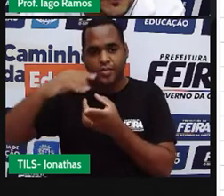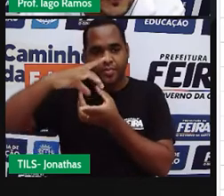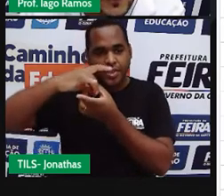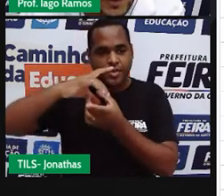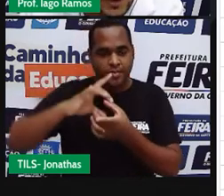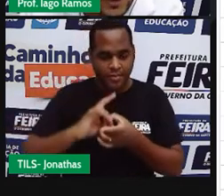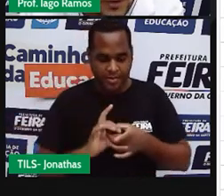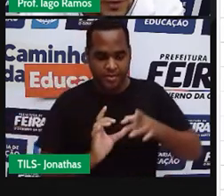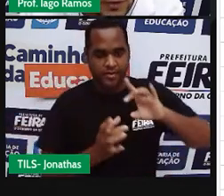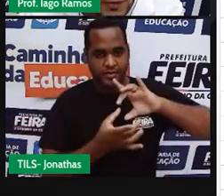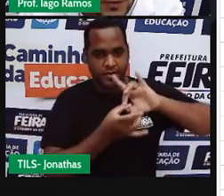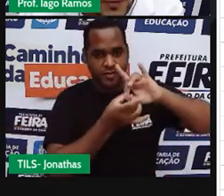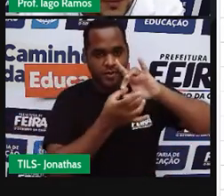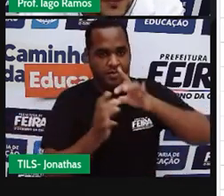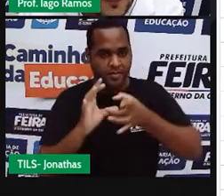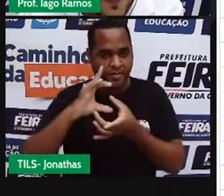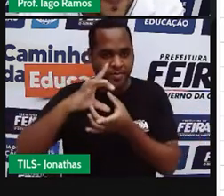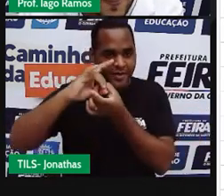Ó.